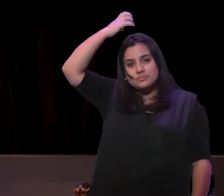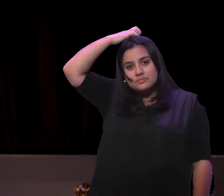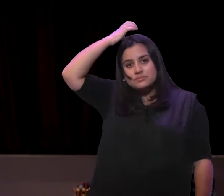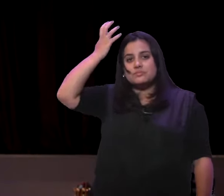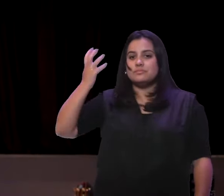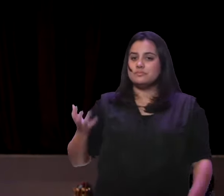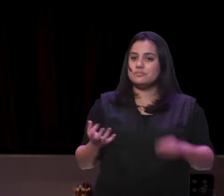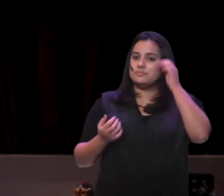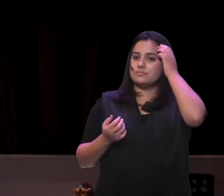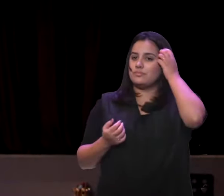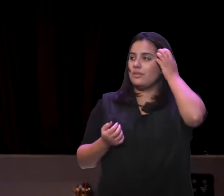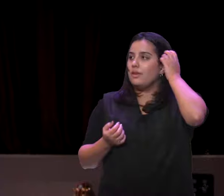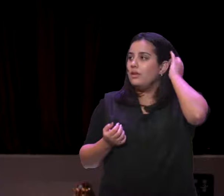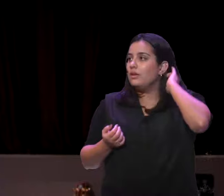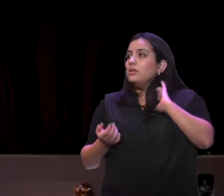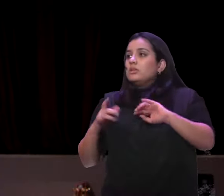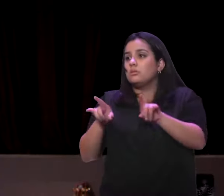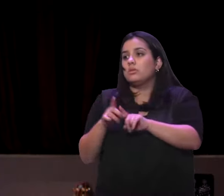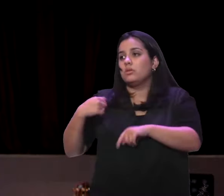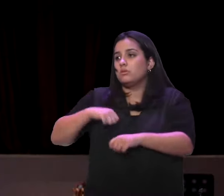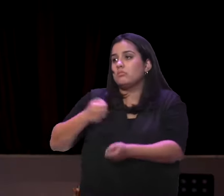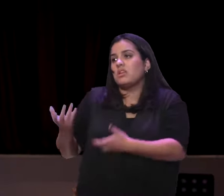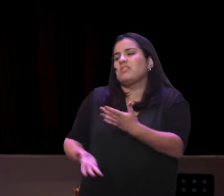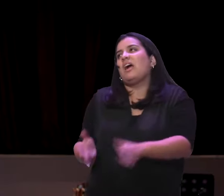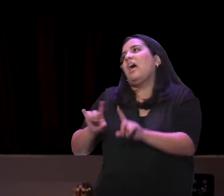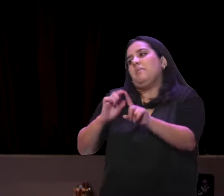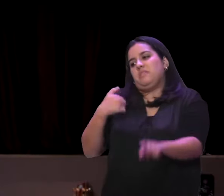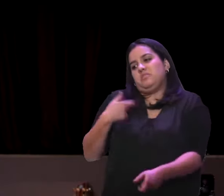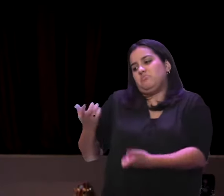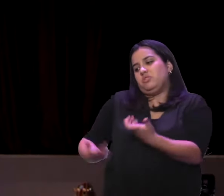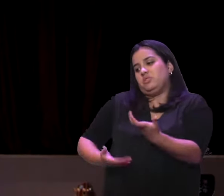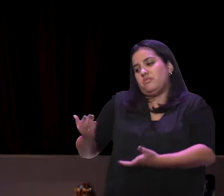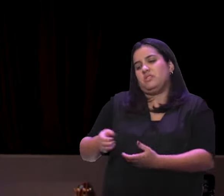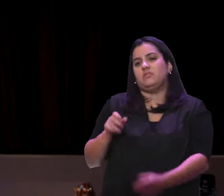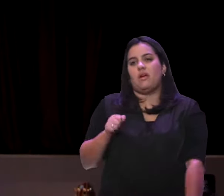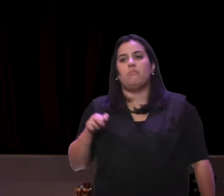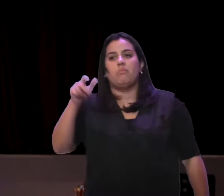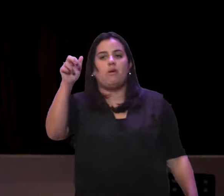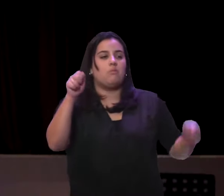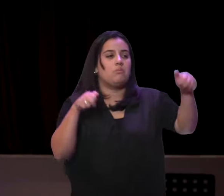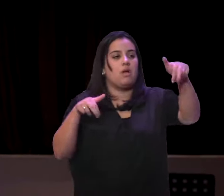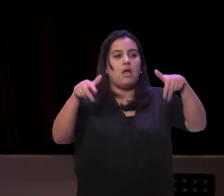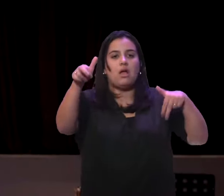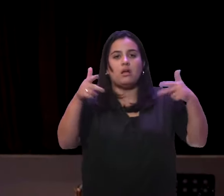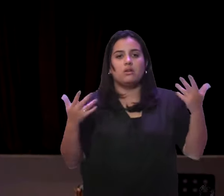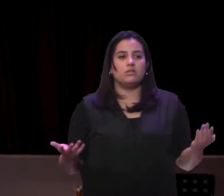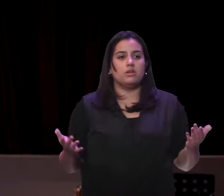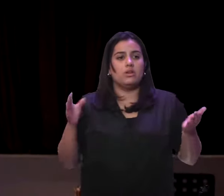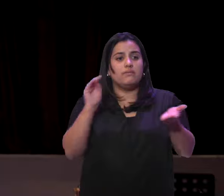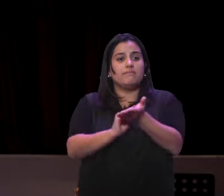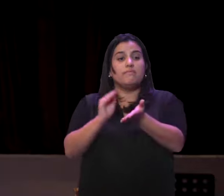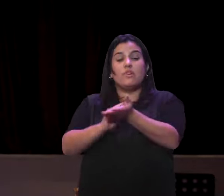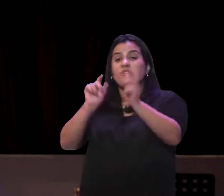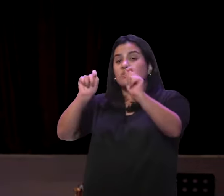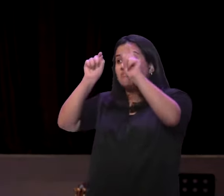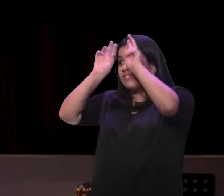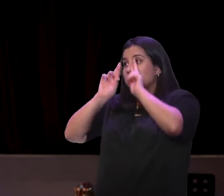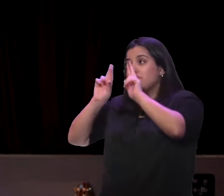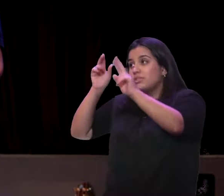Inclusive quando nós servimos também, a gente tem a desculpa, não, eu estou servindo, e vai correndo para cima e para baixo sem reverência nenhuma na presença de